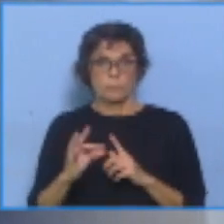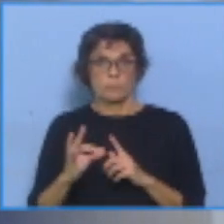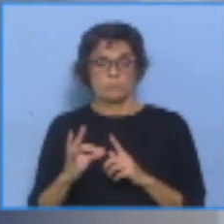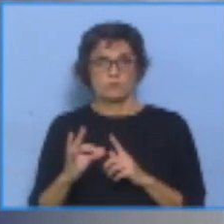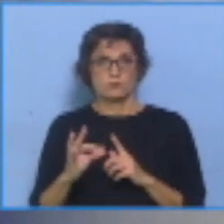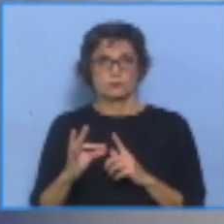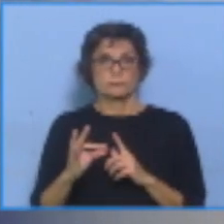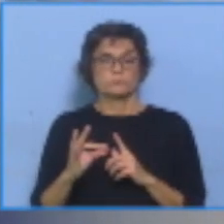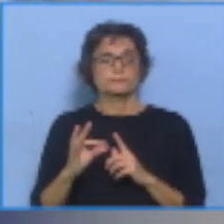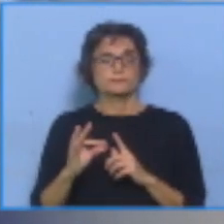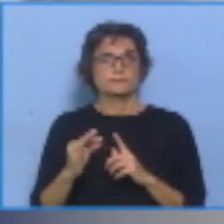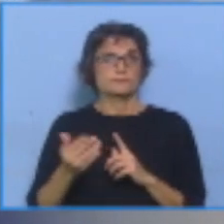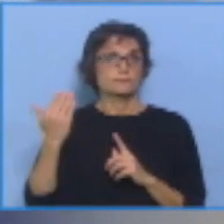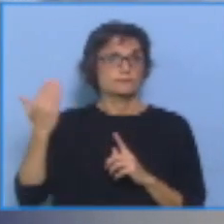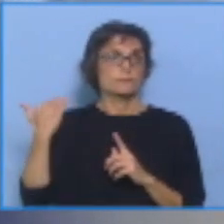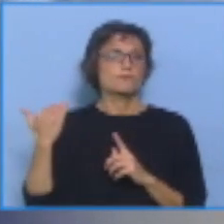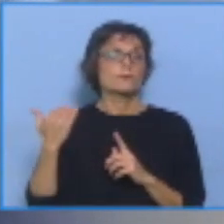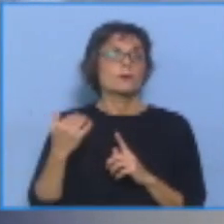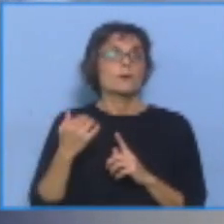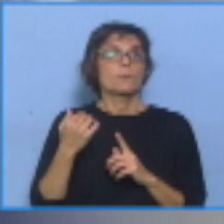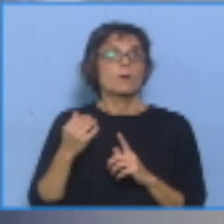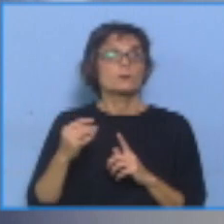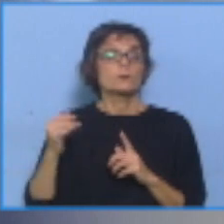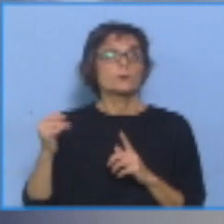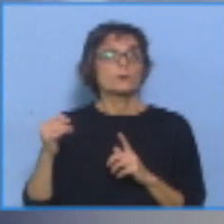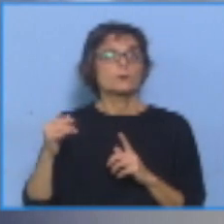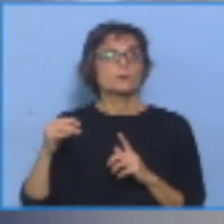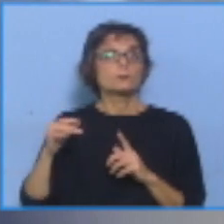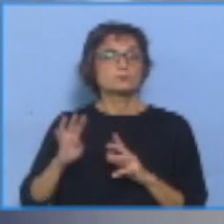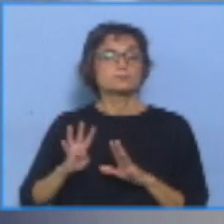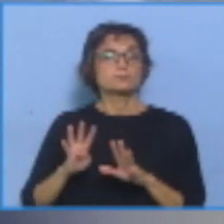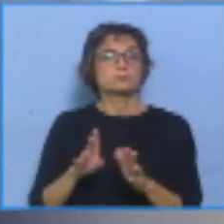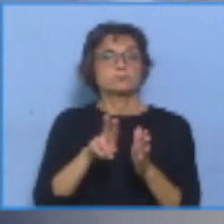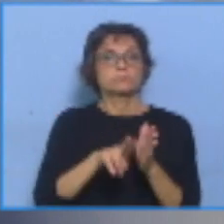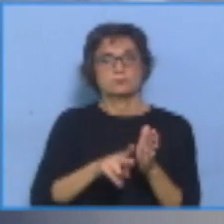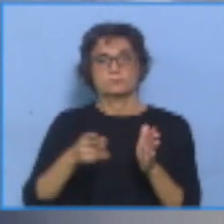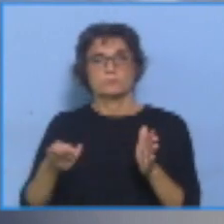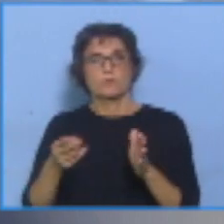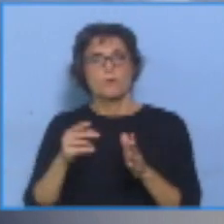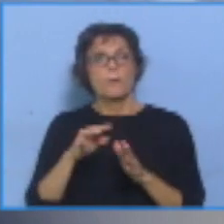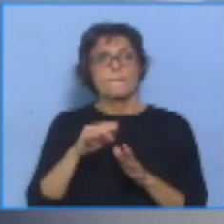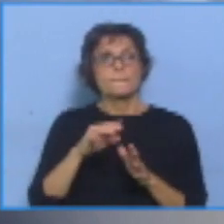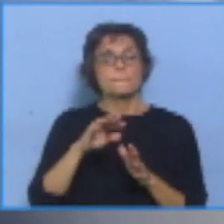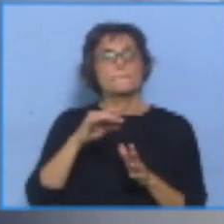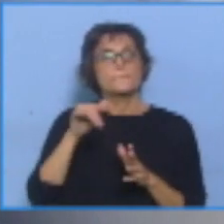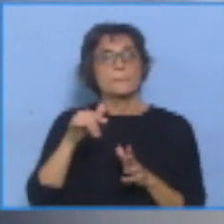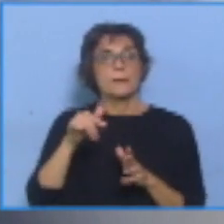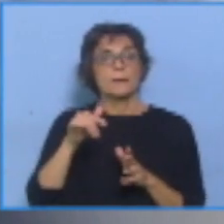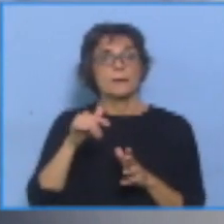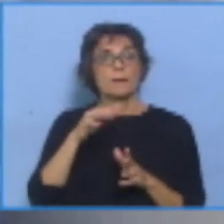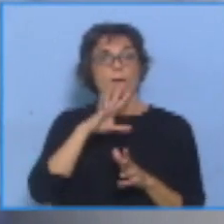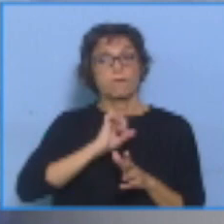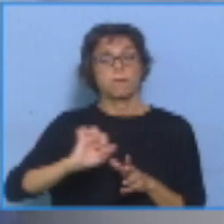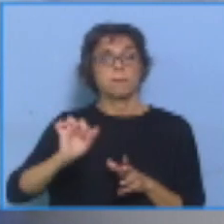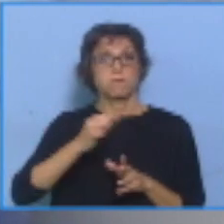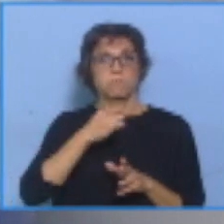quando aconteceu a cerimónia de transladação da Sofia para o Panteão Nacional, o filho, Miguel Sousa Tavares, dizia